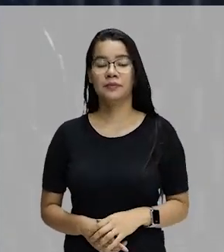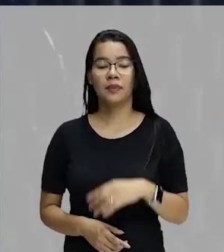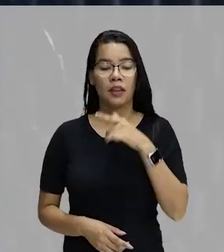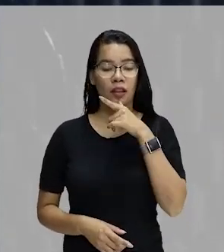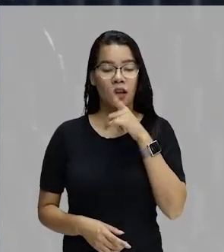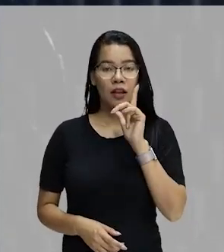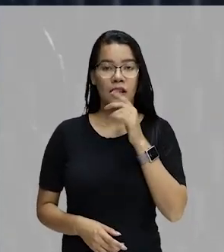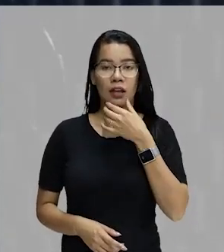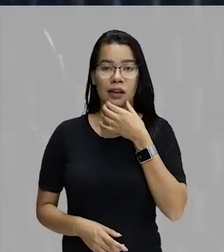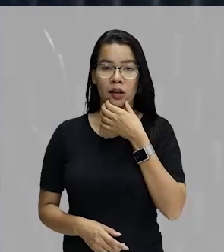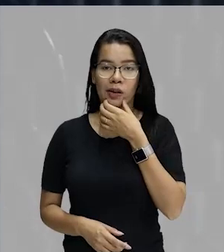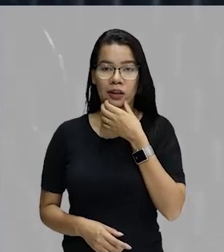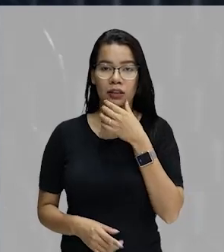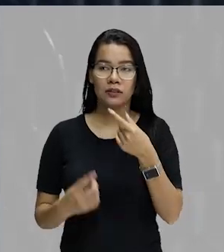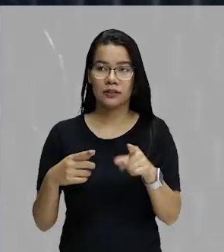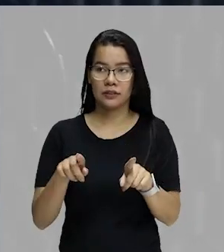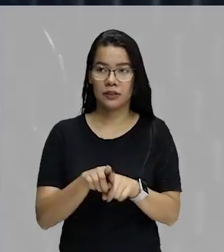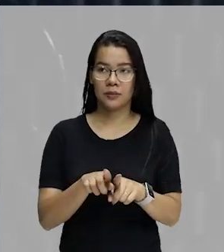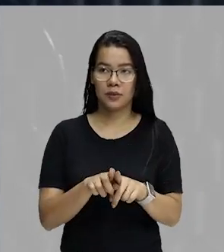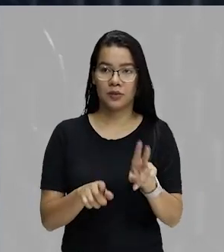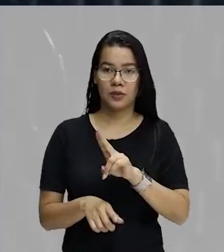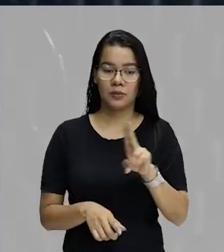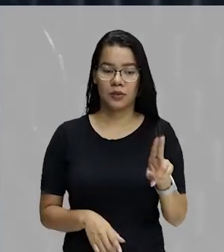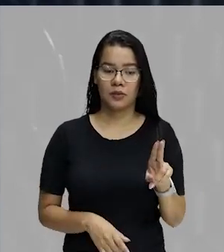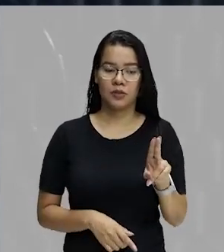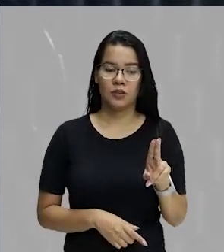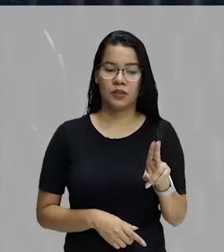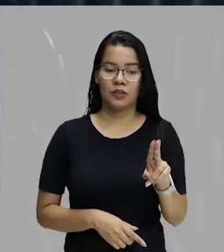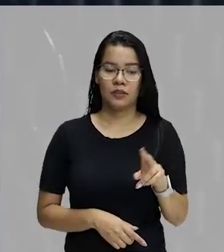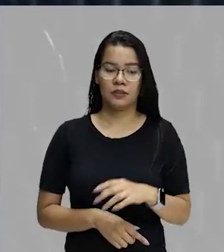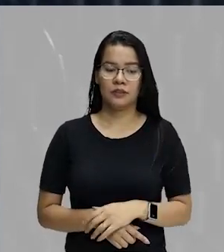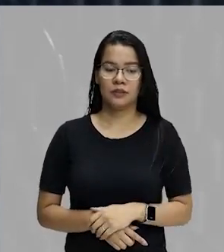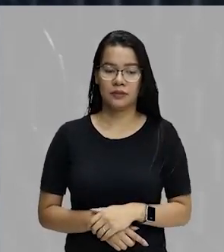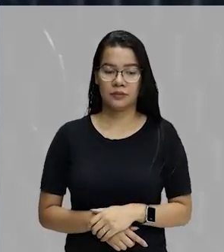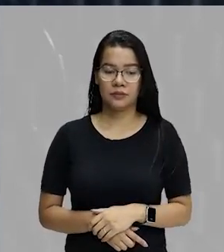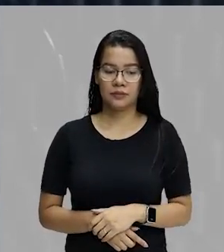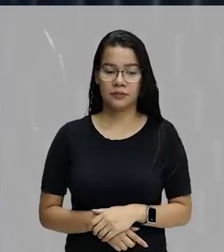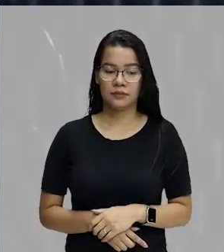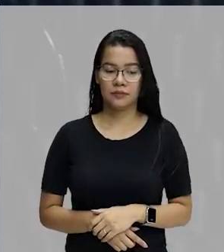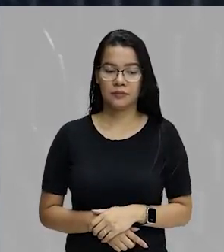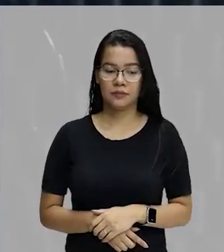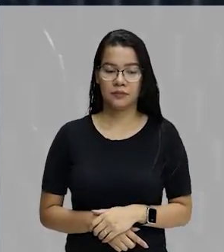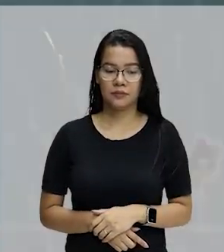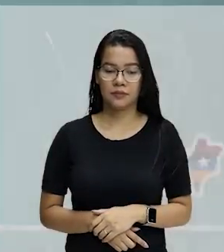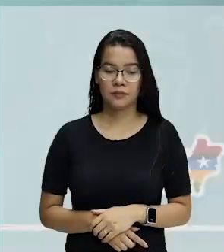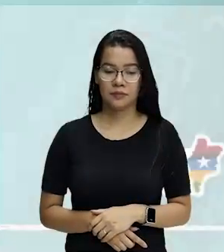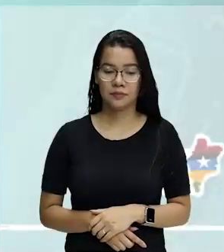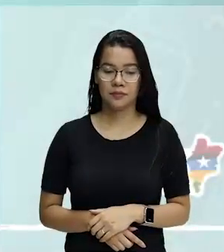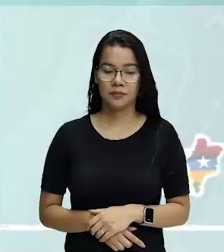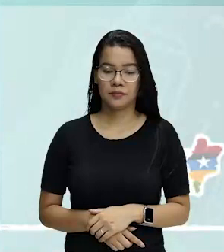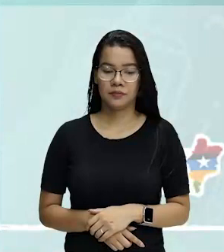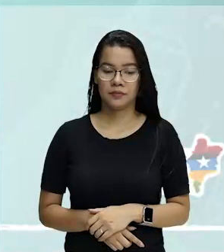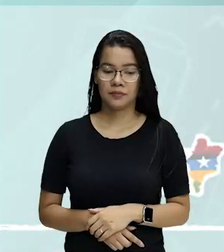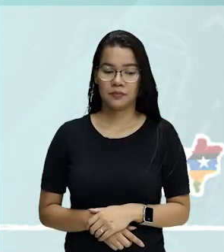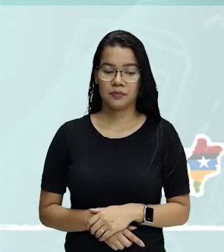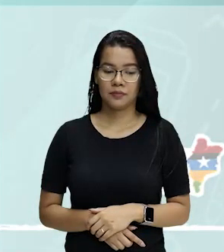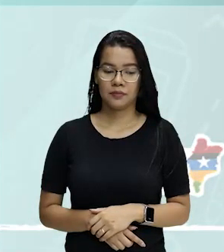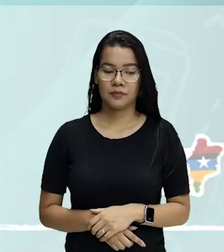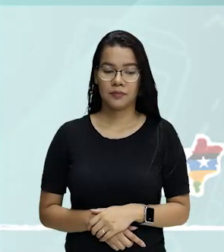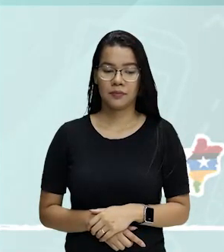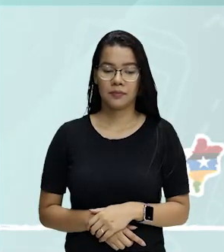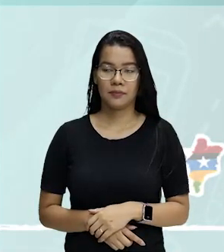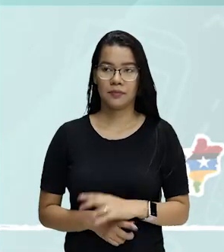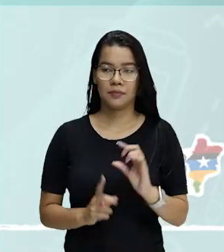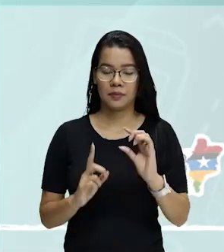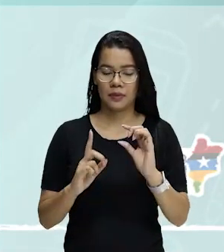inglesa, eles também são chamados de double age words, ou double age questions,